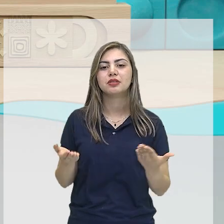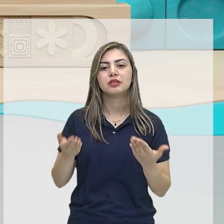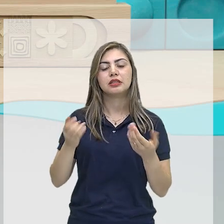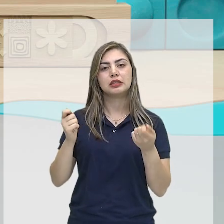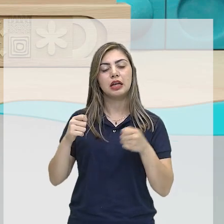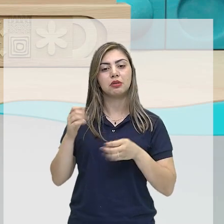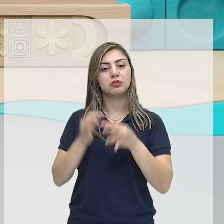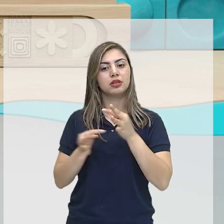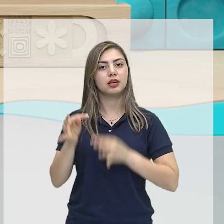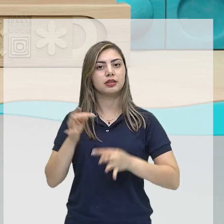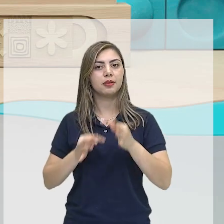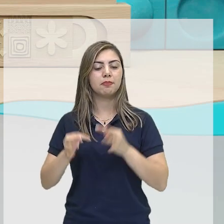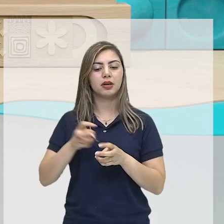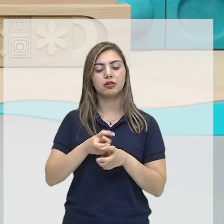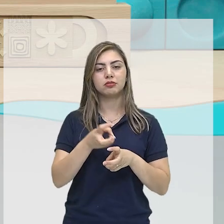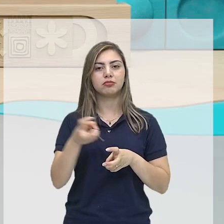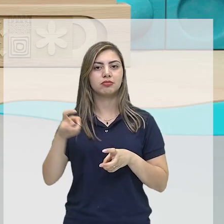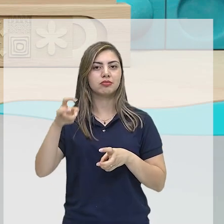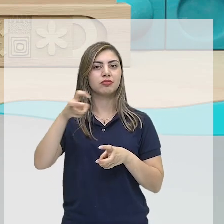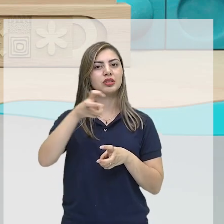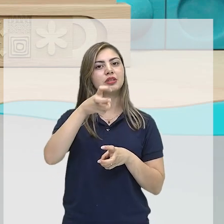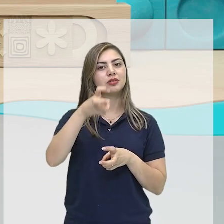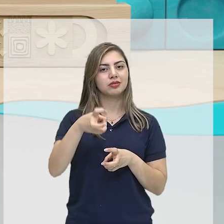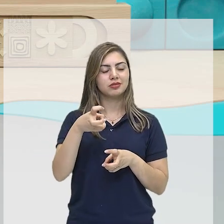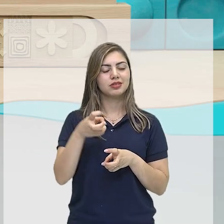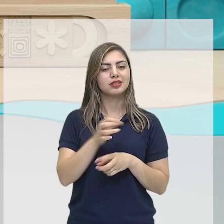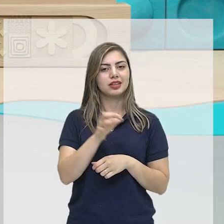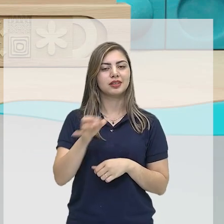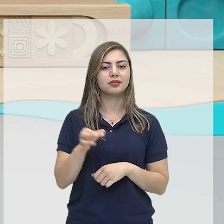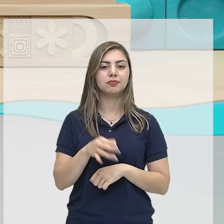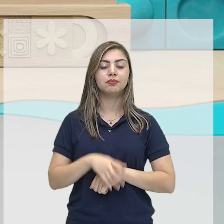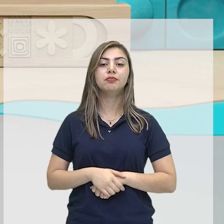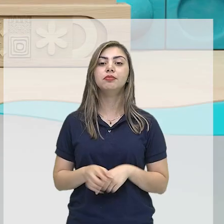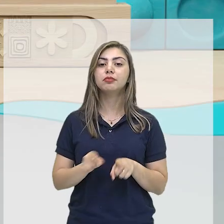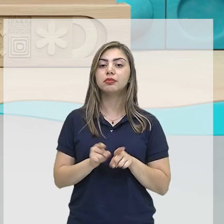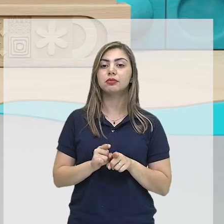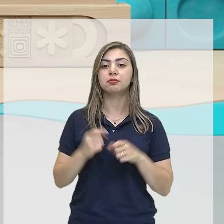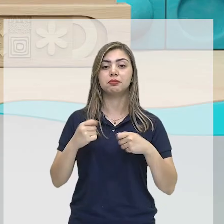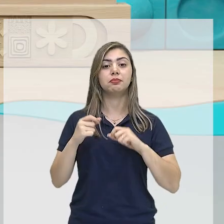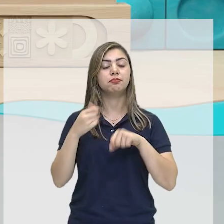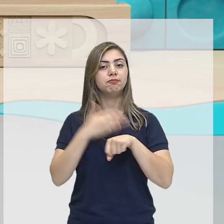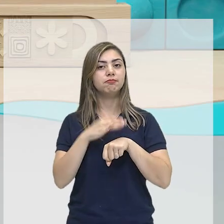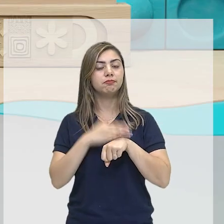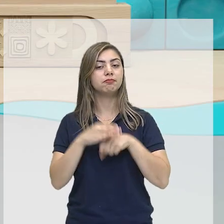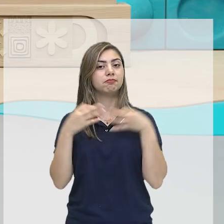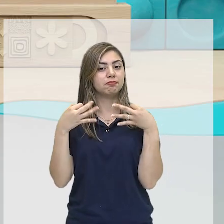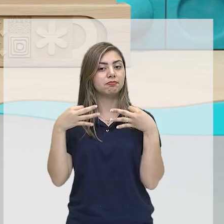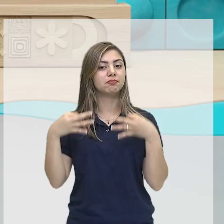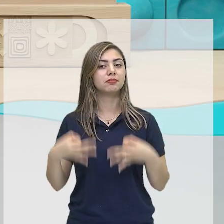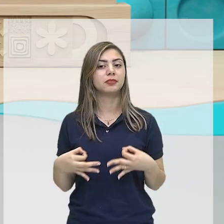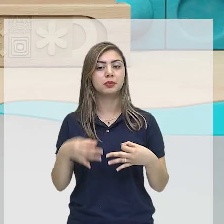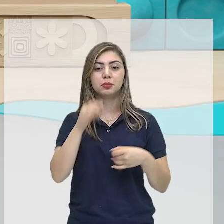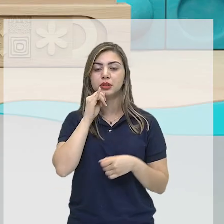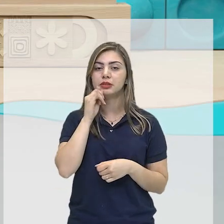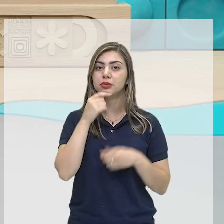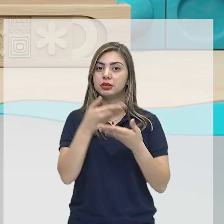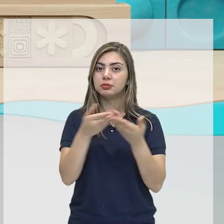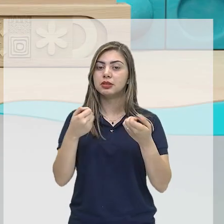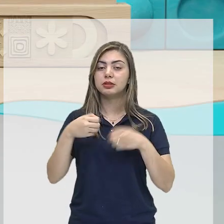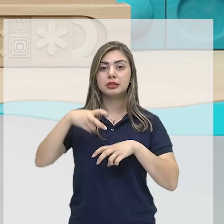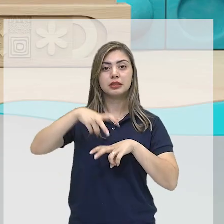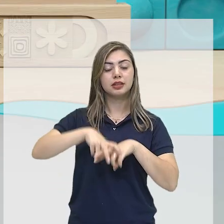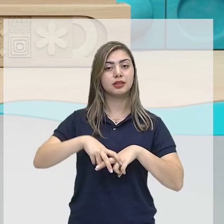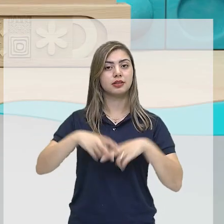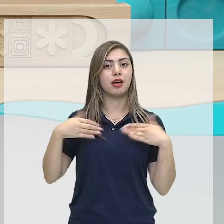além, é claro, da disciplina para mudar hábitos como sentar de forma incorreta, carregar peso excessivo